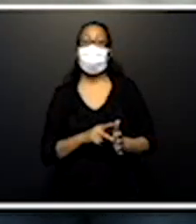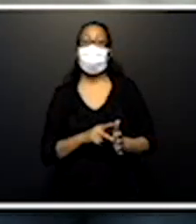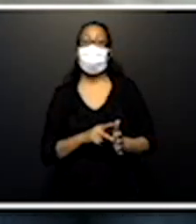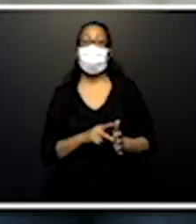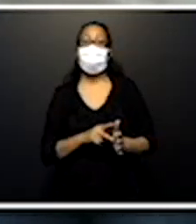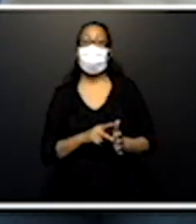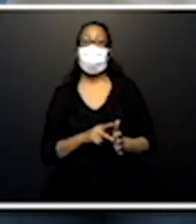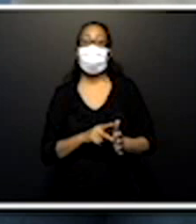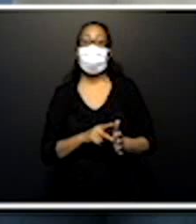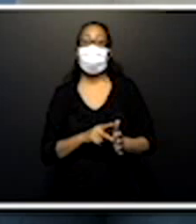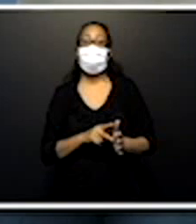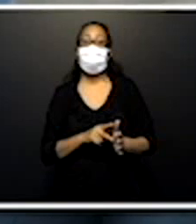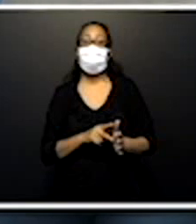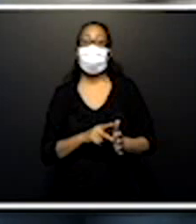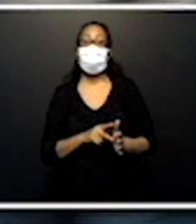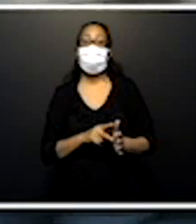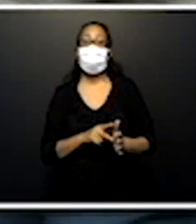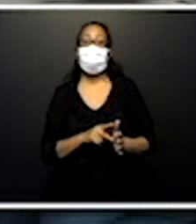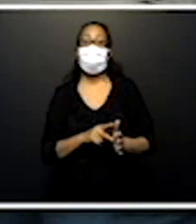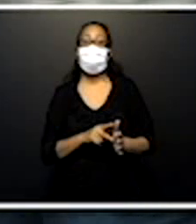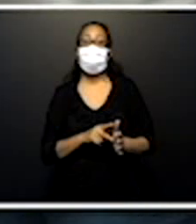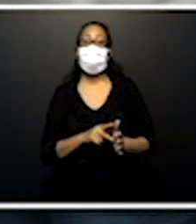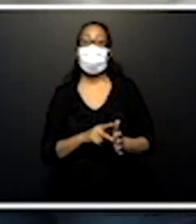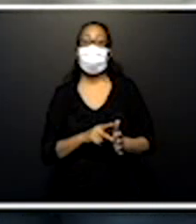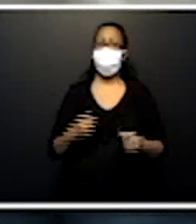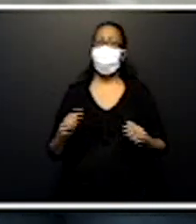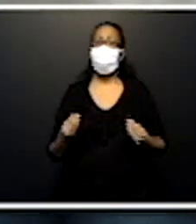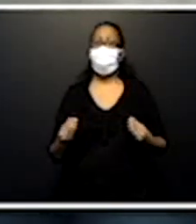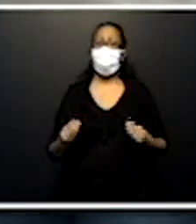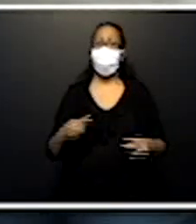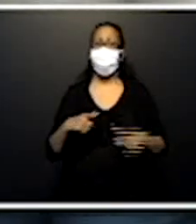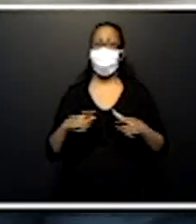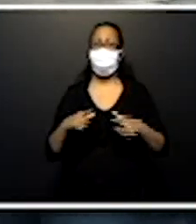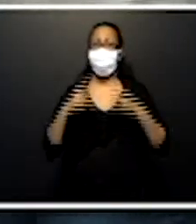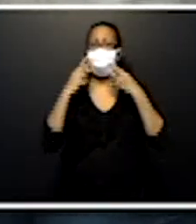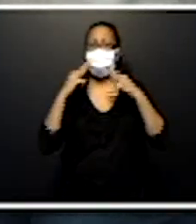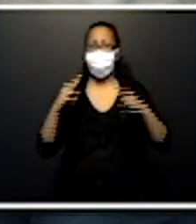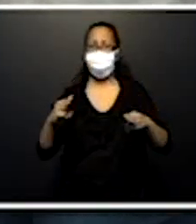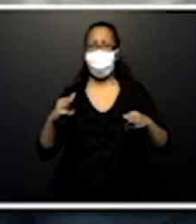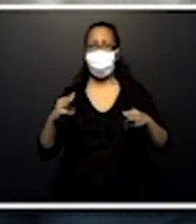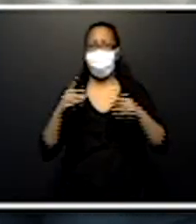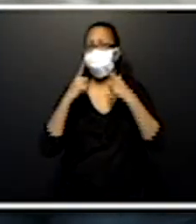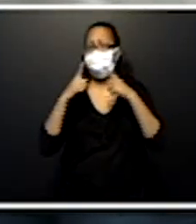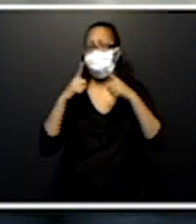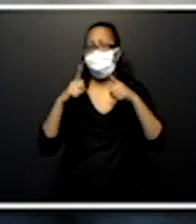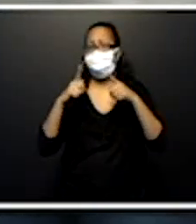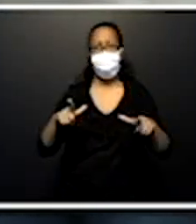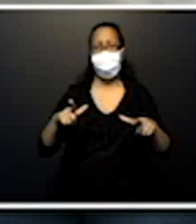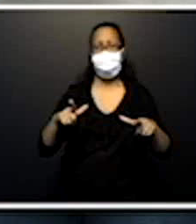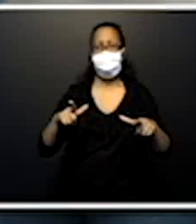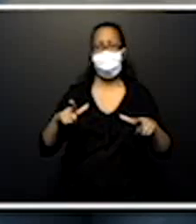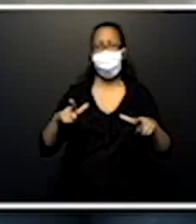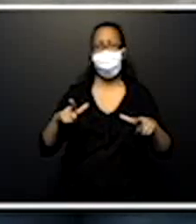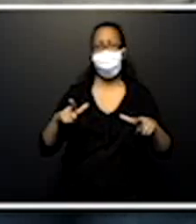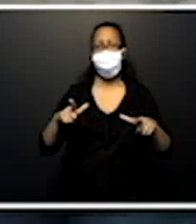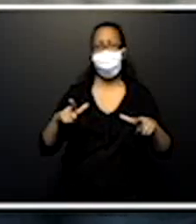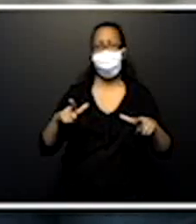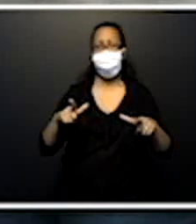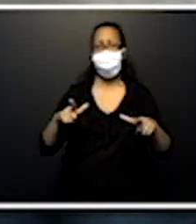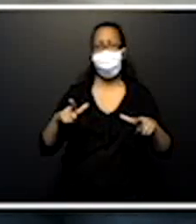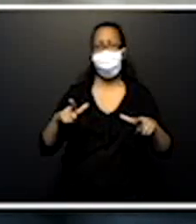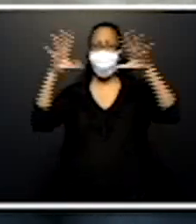Então, a poesia é como trabalhar essa mensagem, é como trabalhar essa linguagem de uma forma figurada, de uma